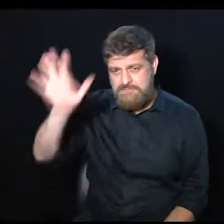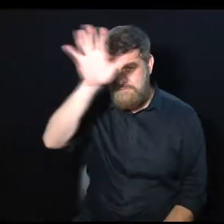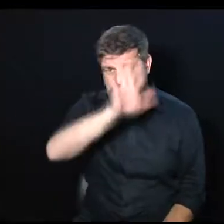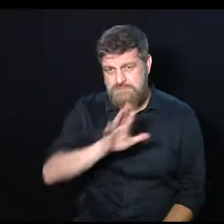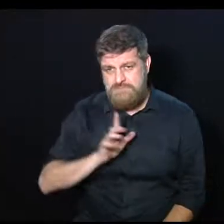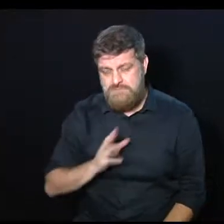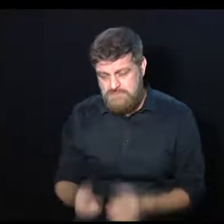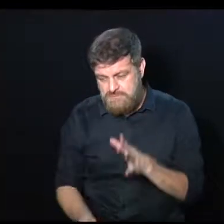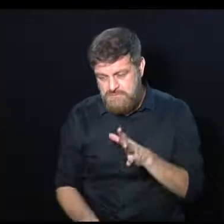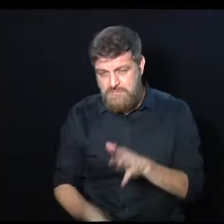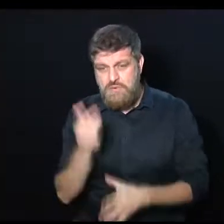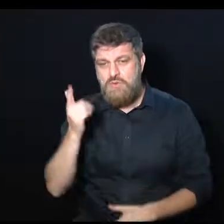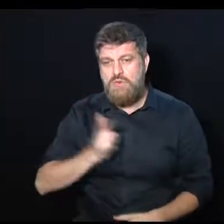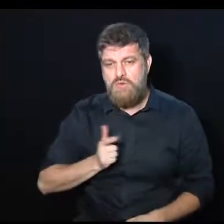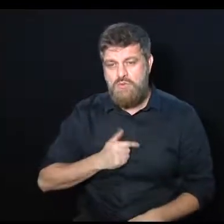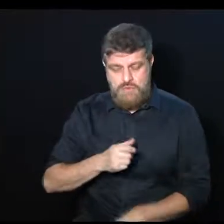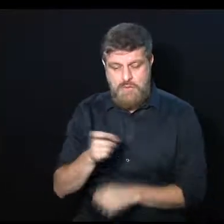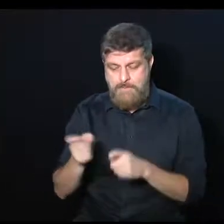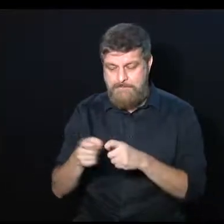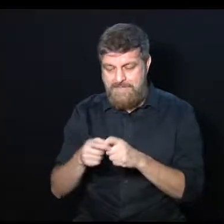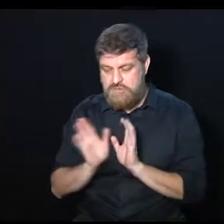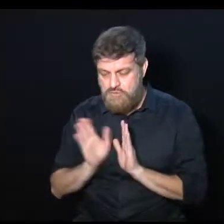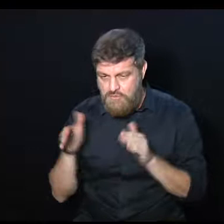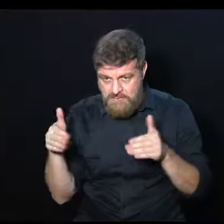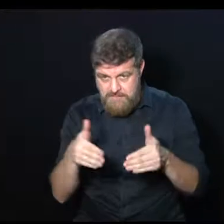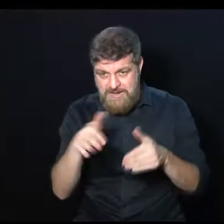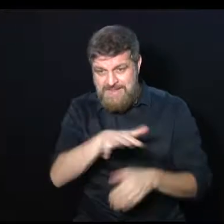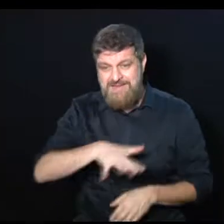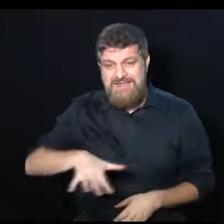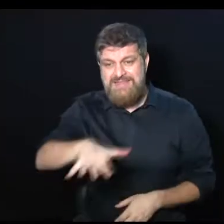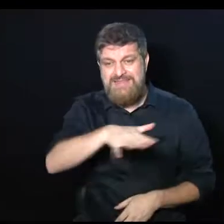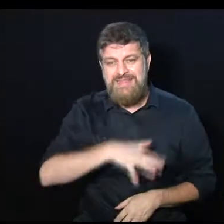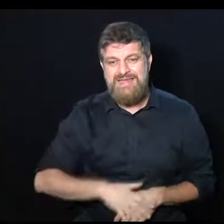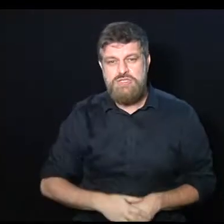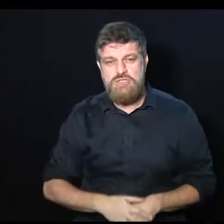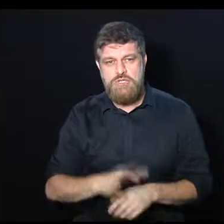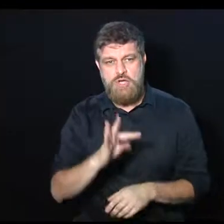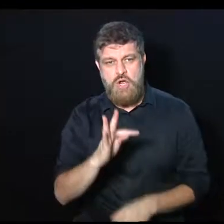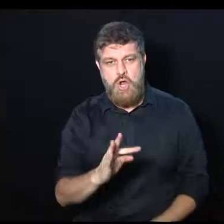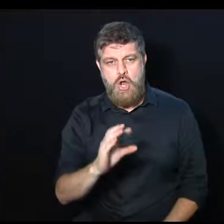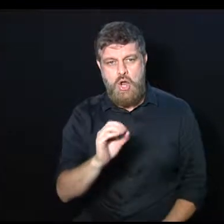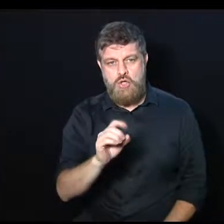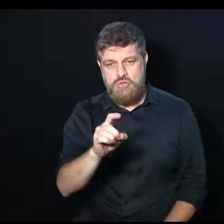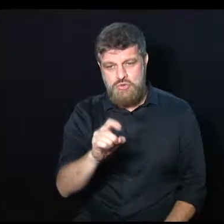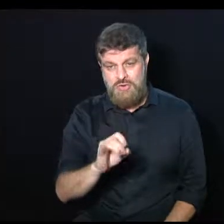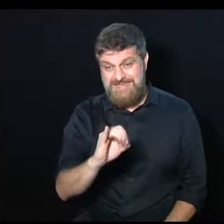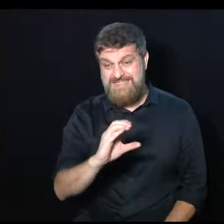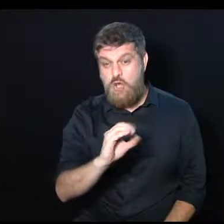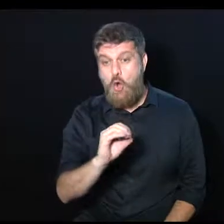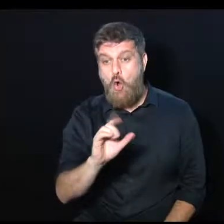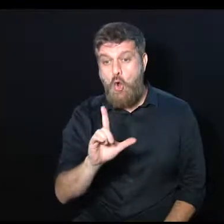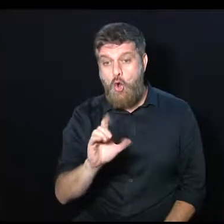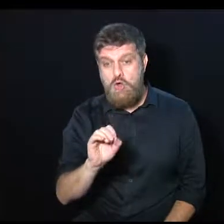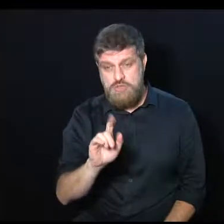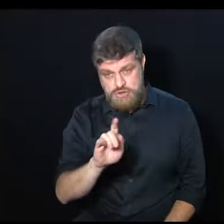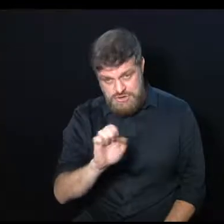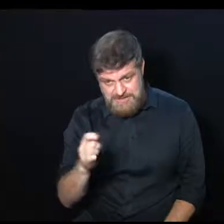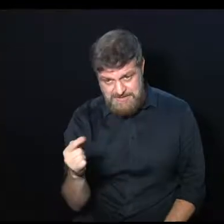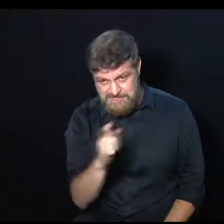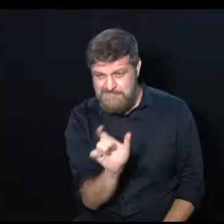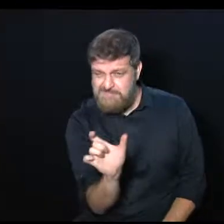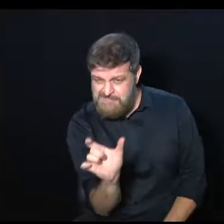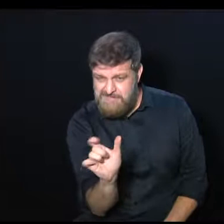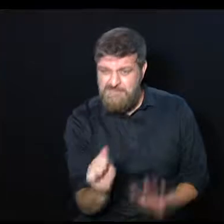criamos a residência, a área de atuação em toxicologia médica. Eu fui um dos muito envolvidos na criação desse